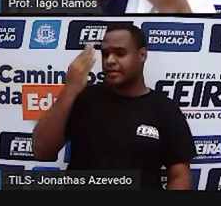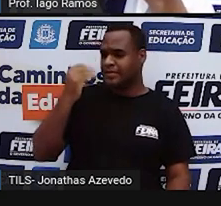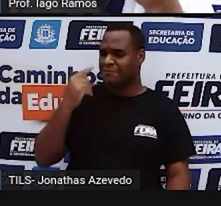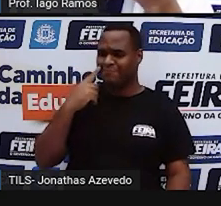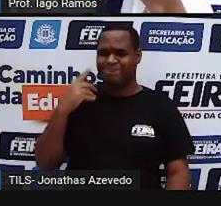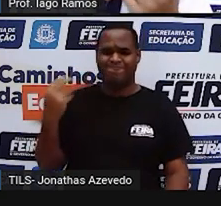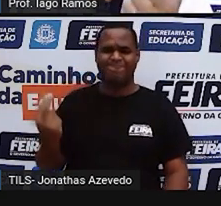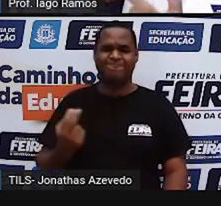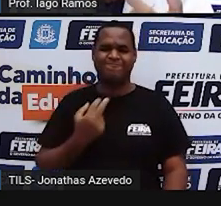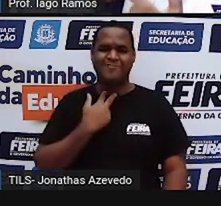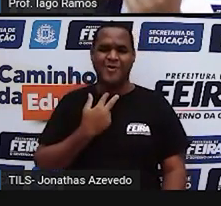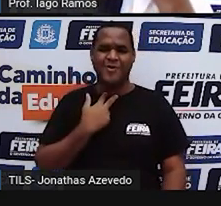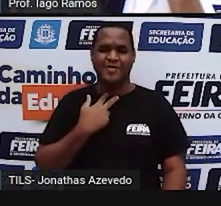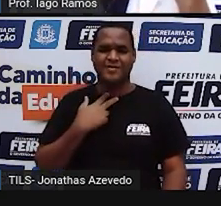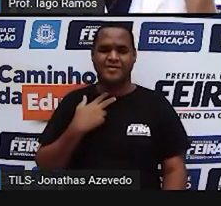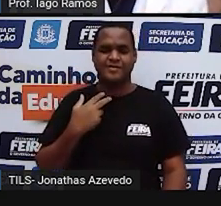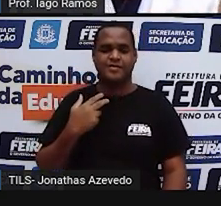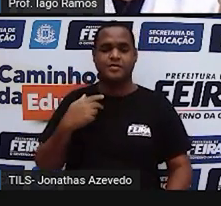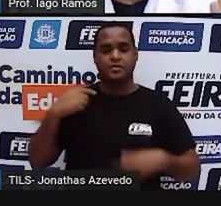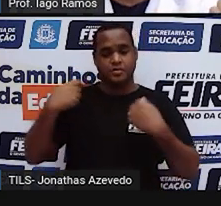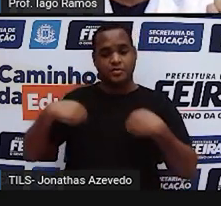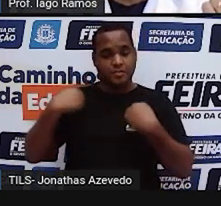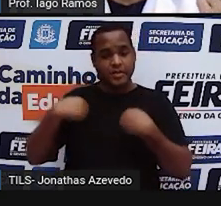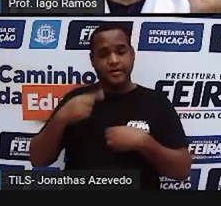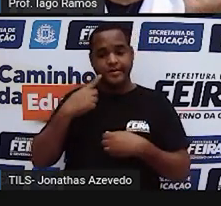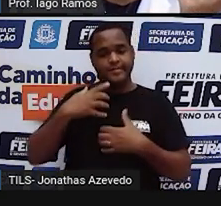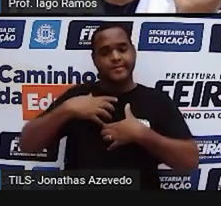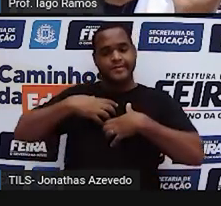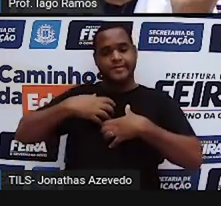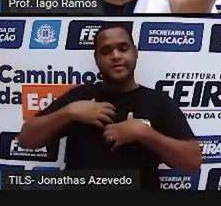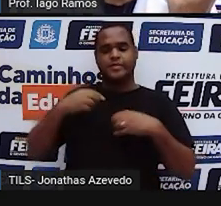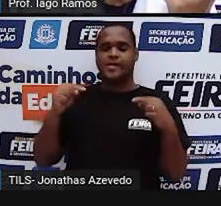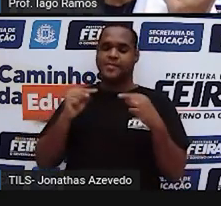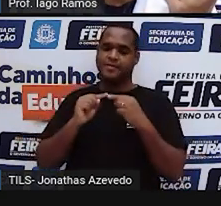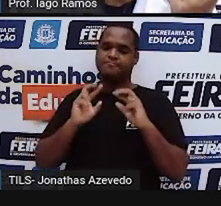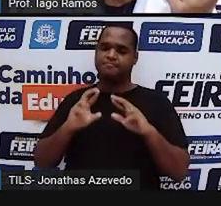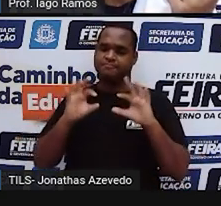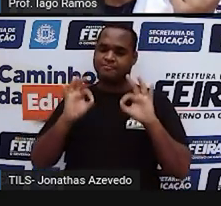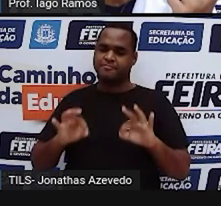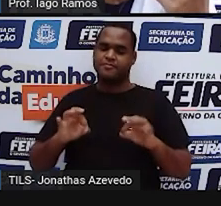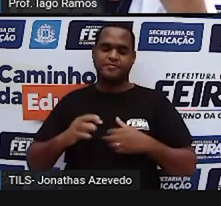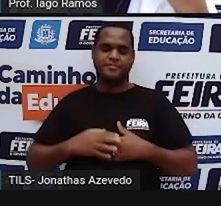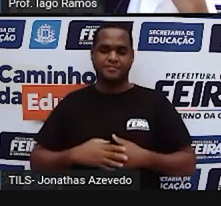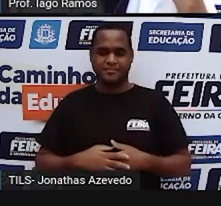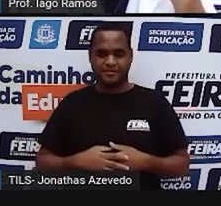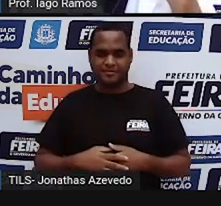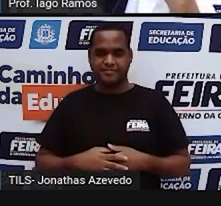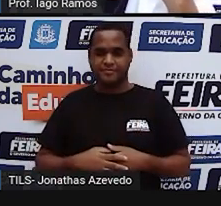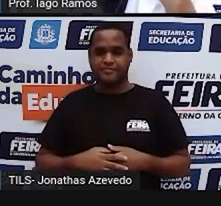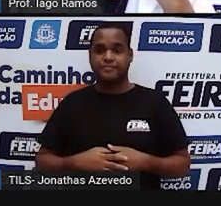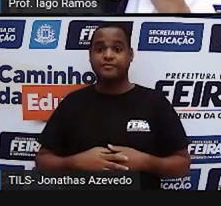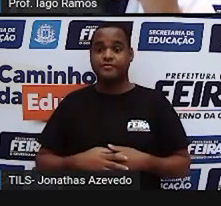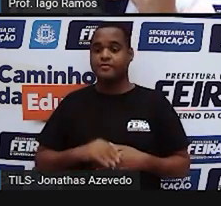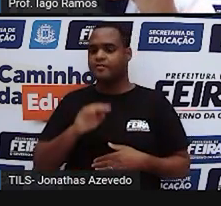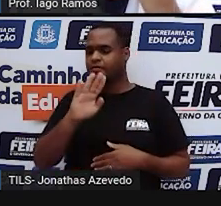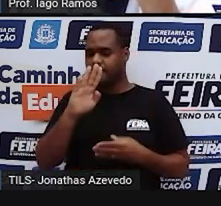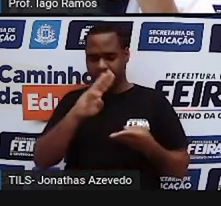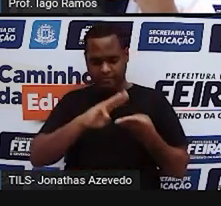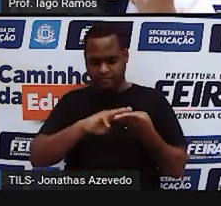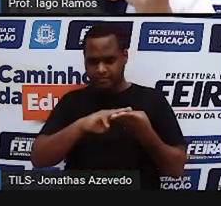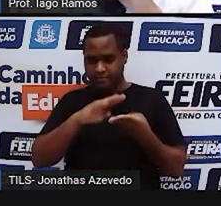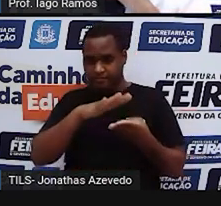descobri é o que dá graça né É o que dá sentido ao truque certo a e na matemática